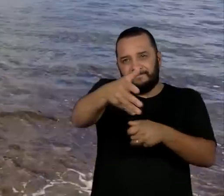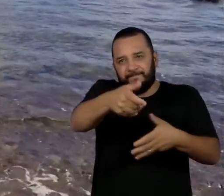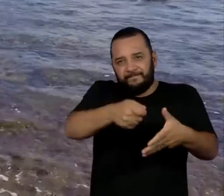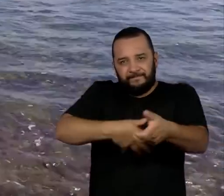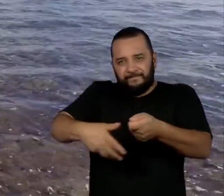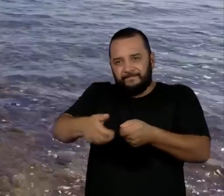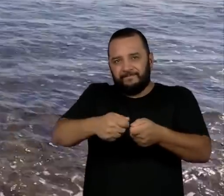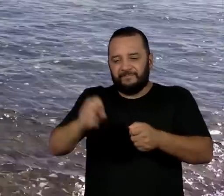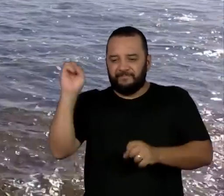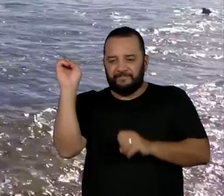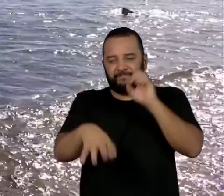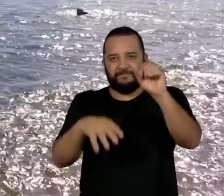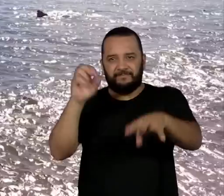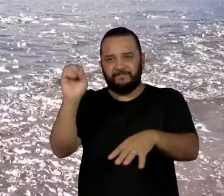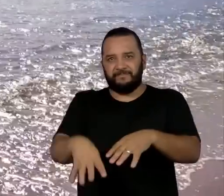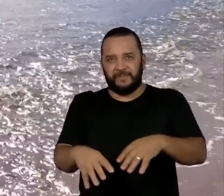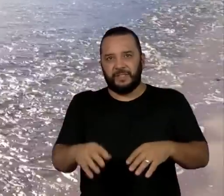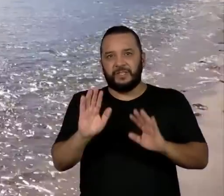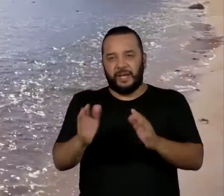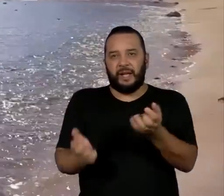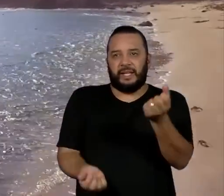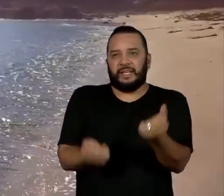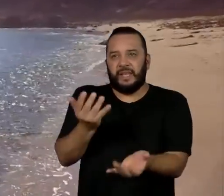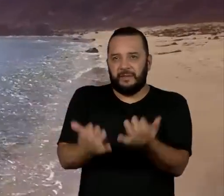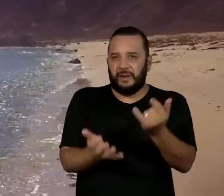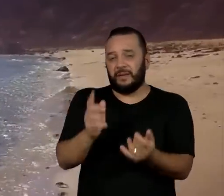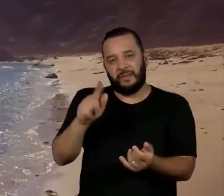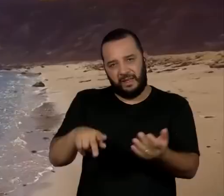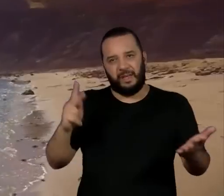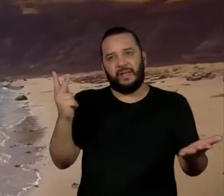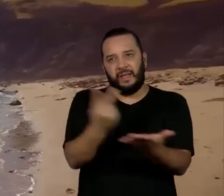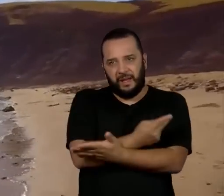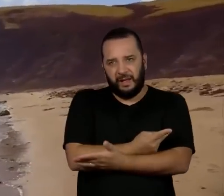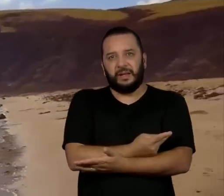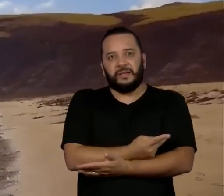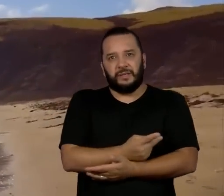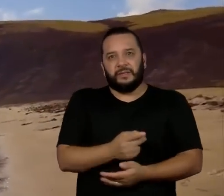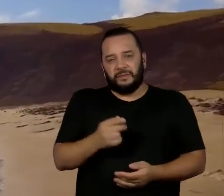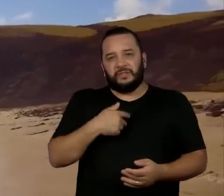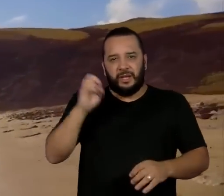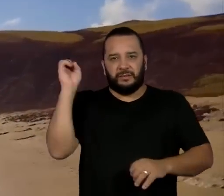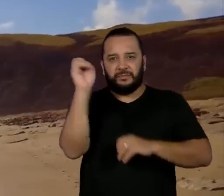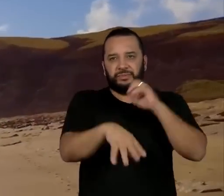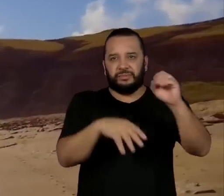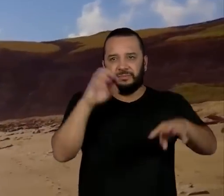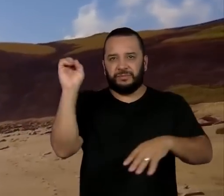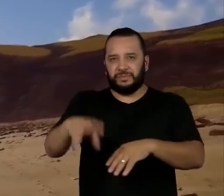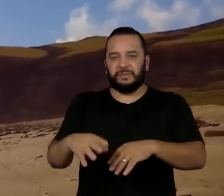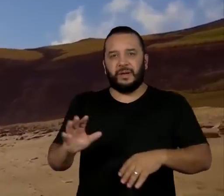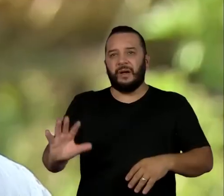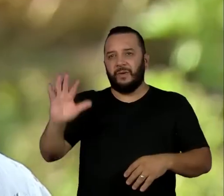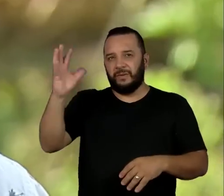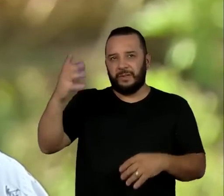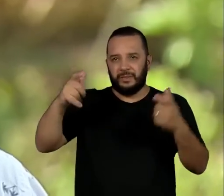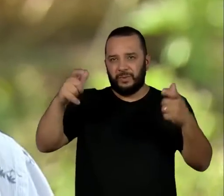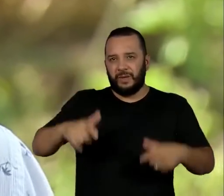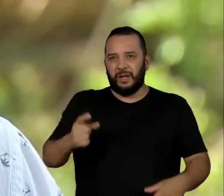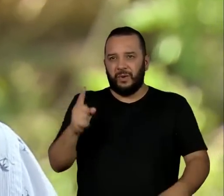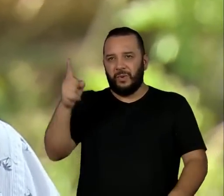marinhas. Elas foram queimadas. Embora incorreta, esta prática de descarte é comum em lugares remotos.